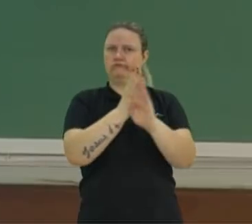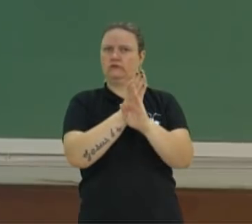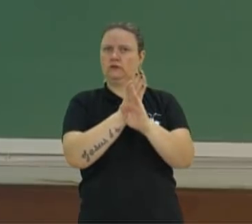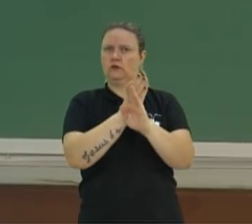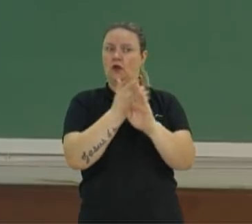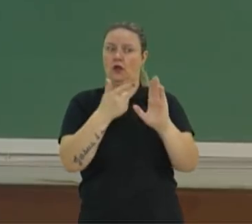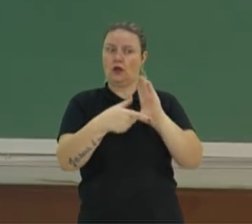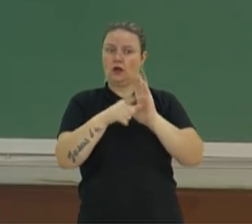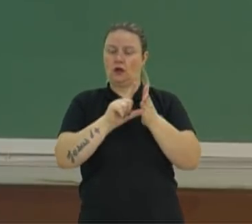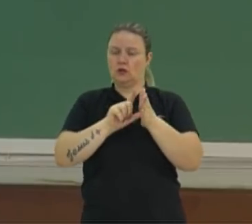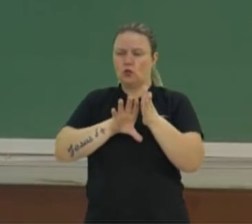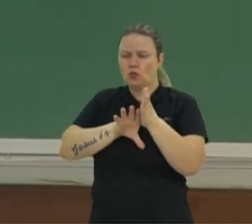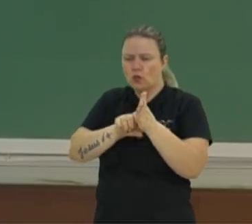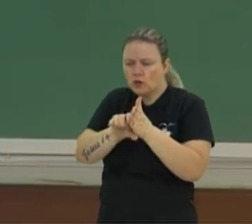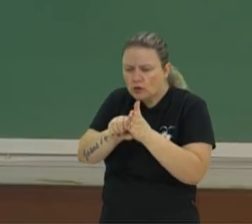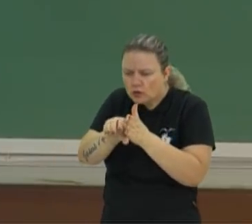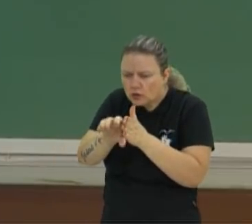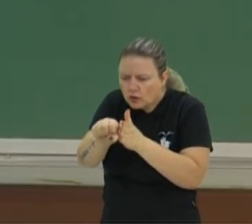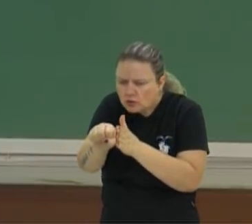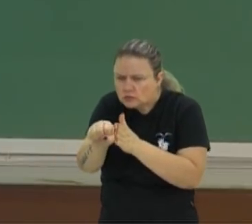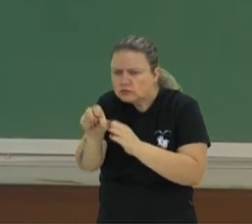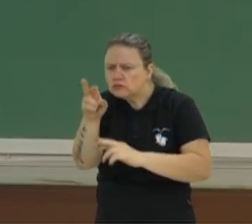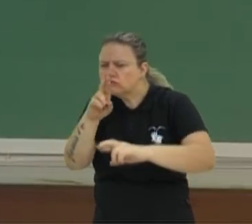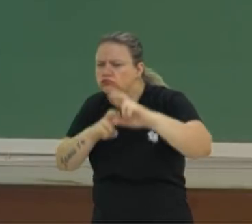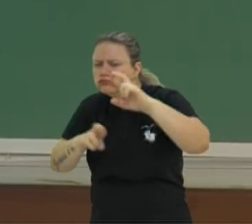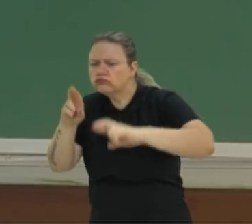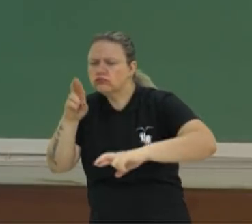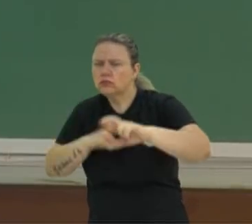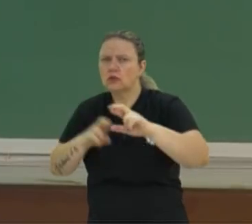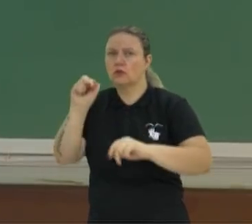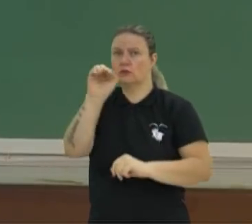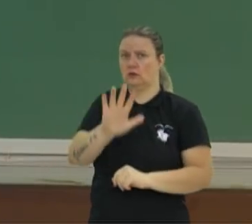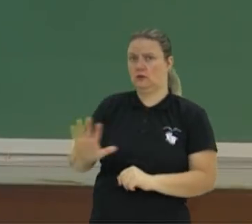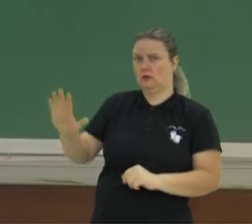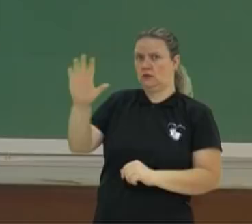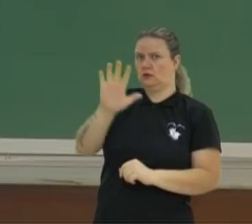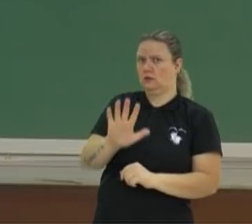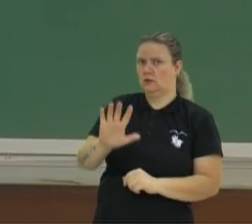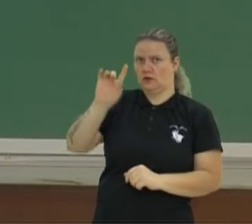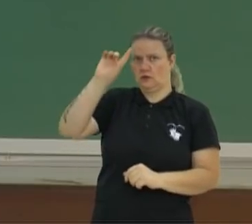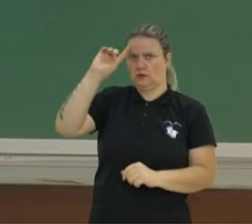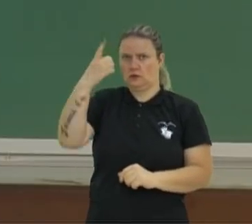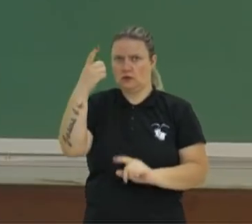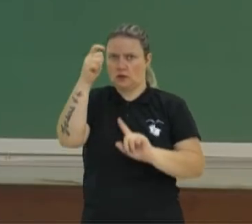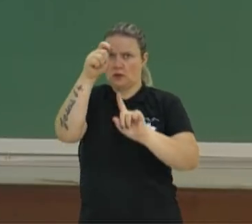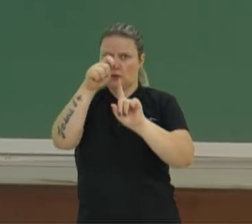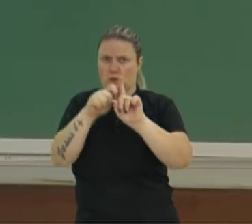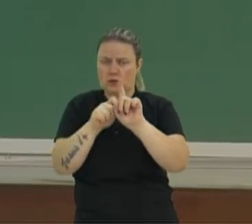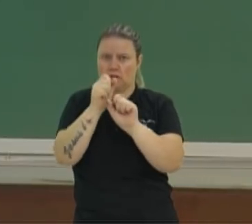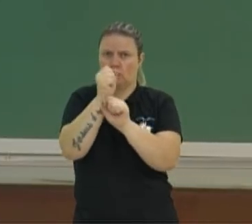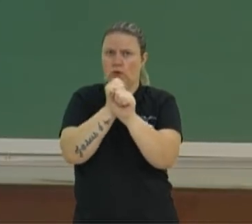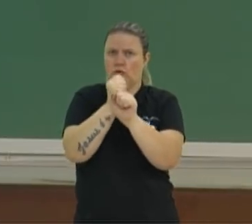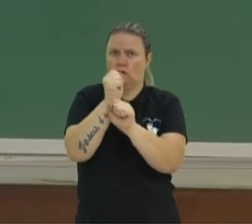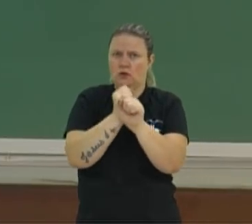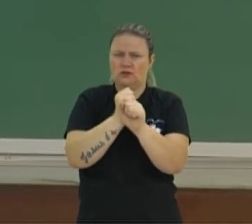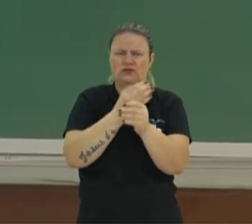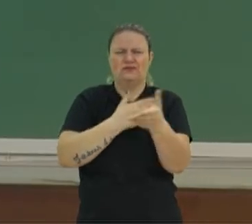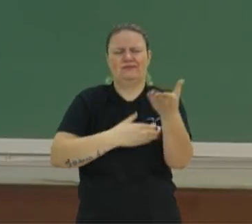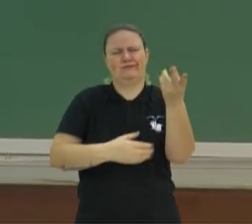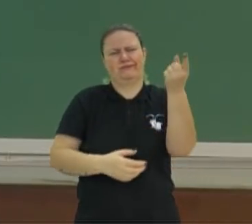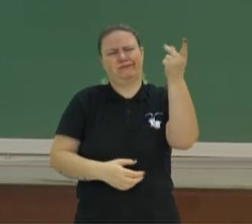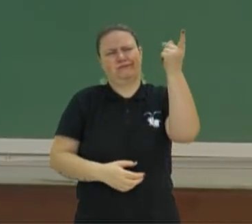confere em um buscador, analisa a imagem, vê que aquela data não é atual, é uma notícia antiga,